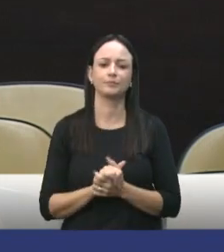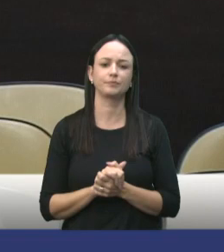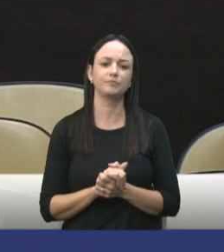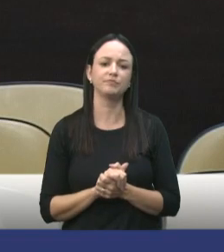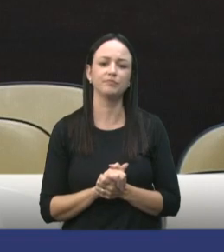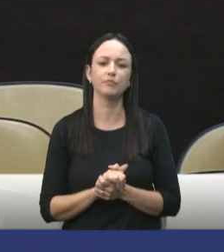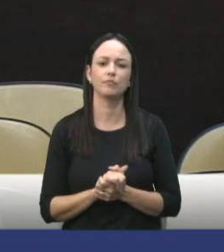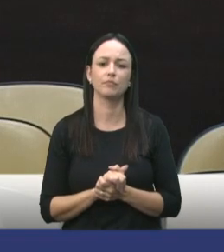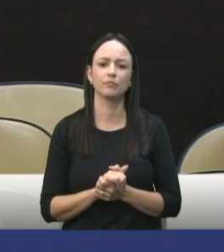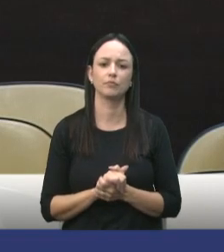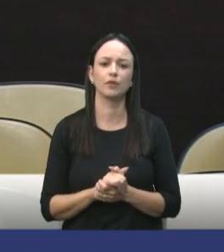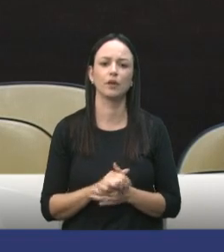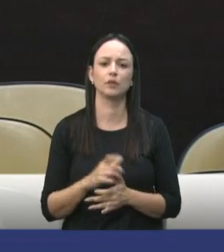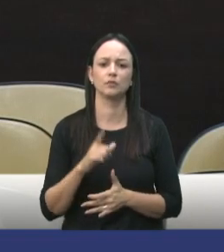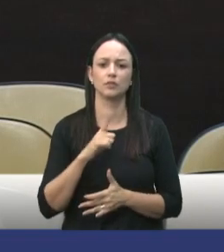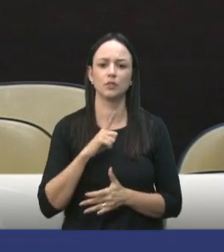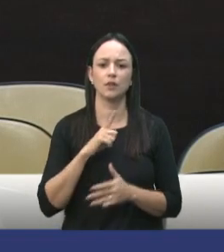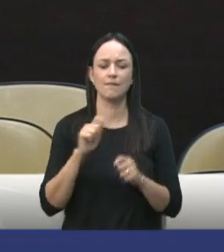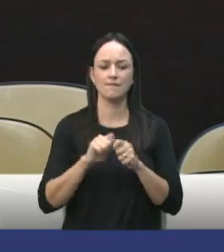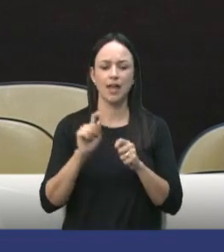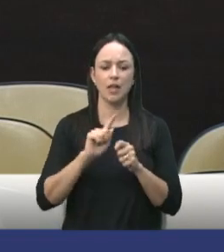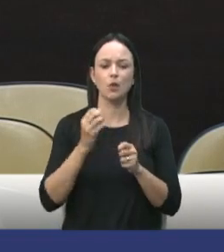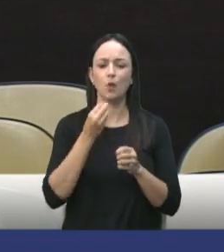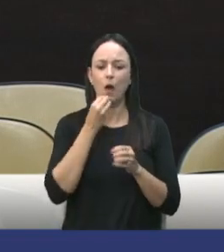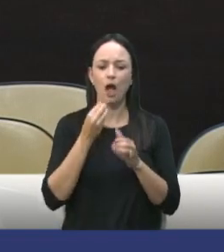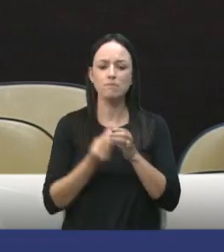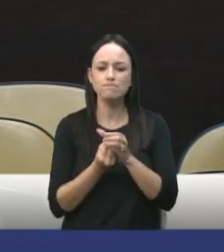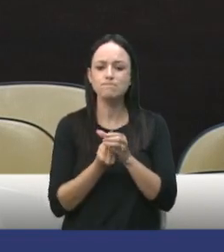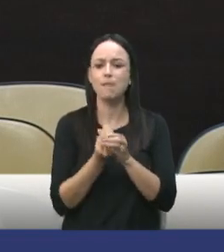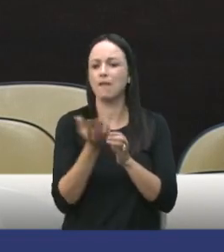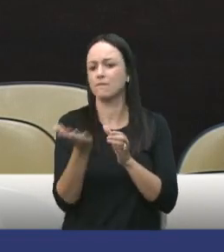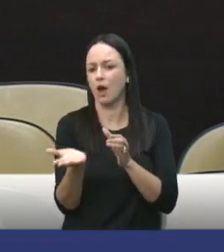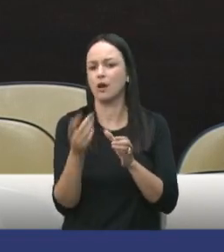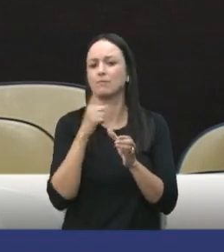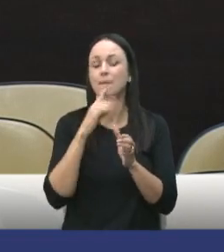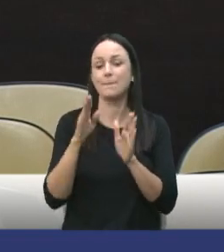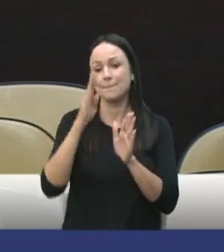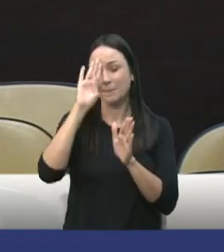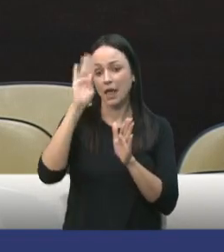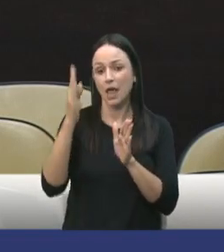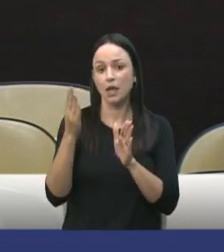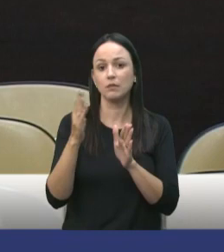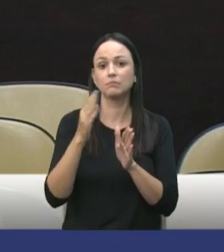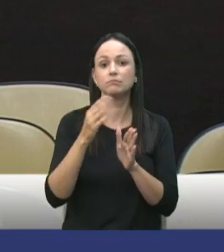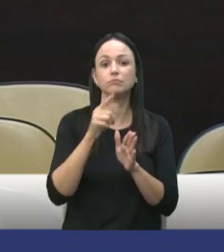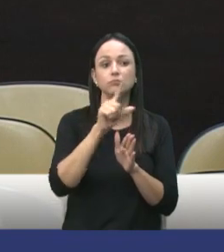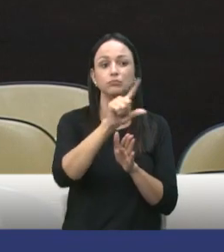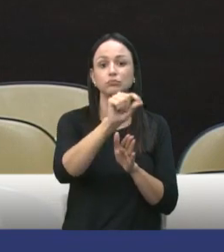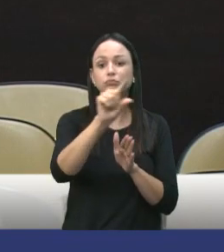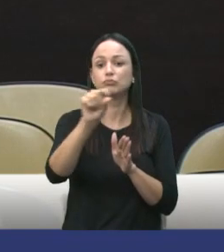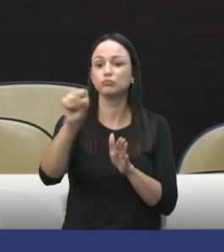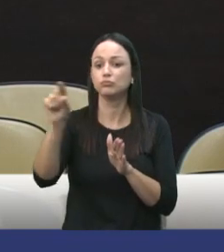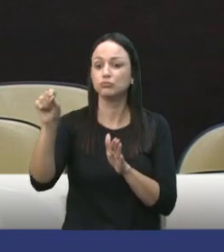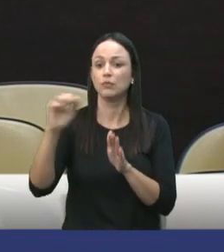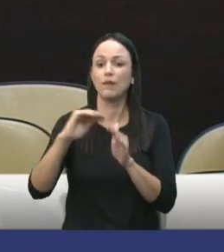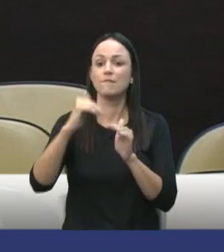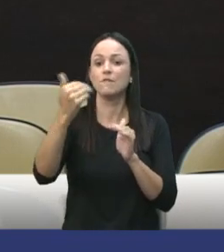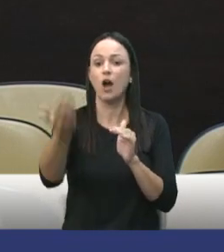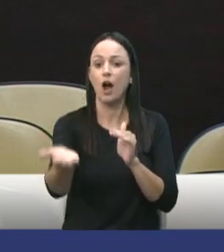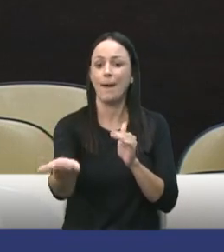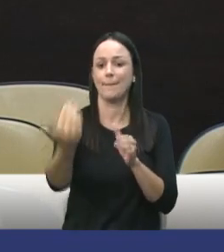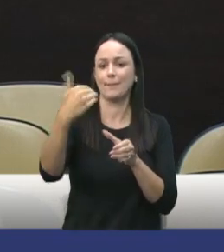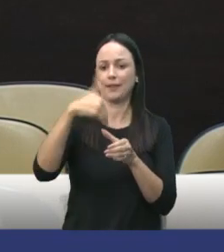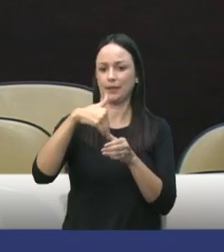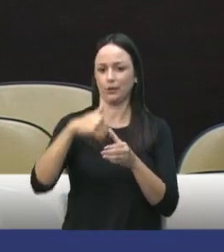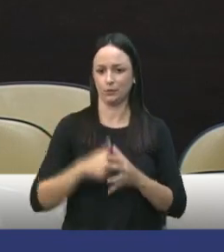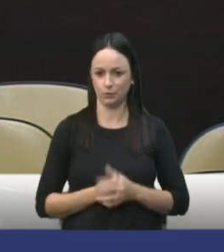de dentro para fora, mas que a prioridade ela seja estabelecida da maneira como que deve ser, de fora